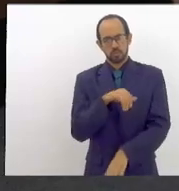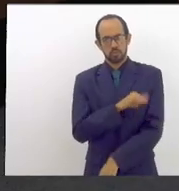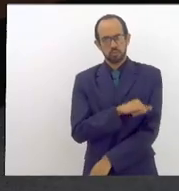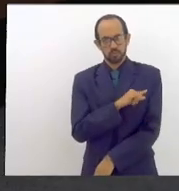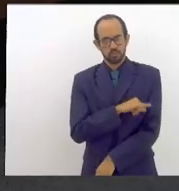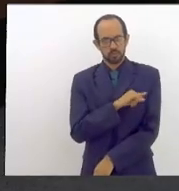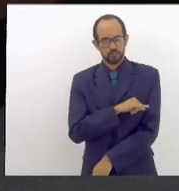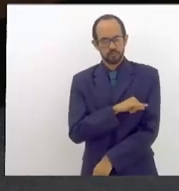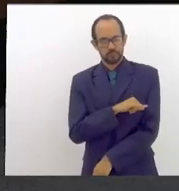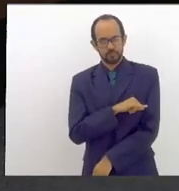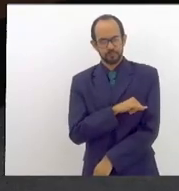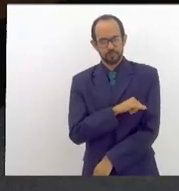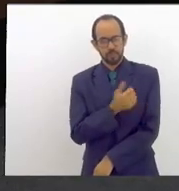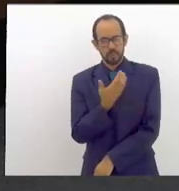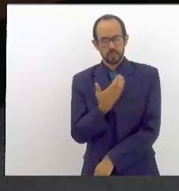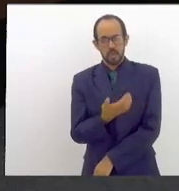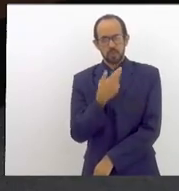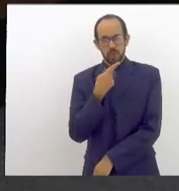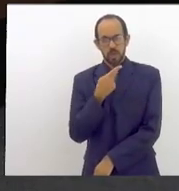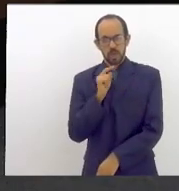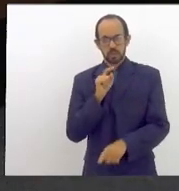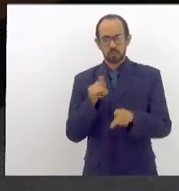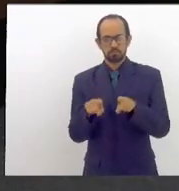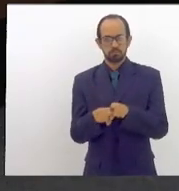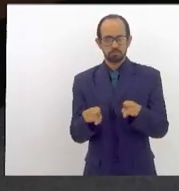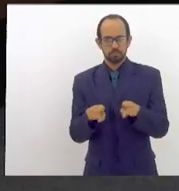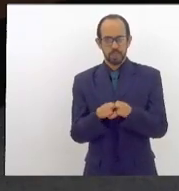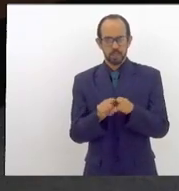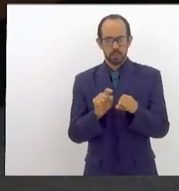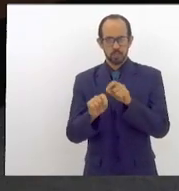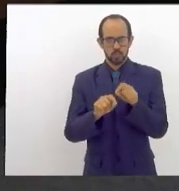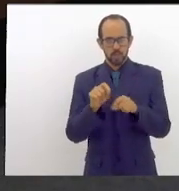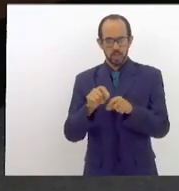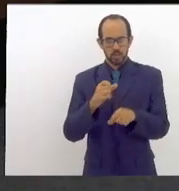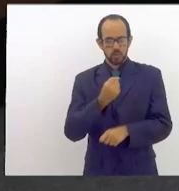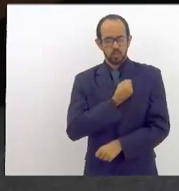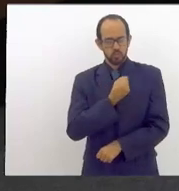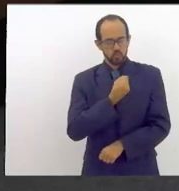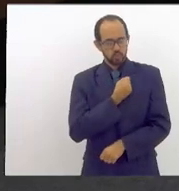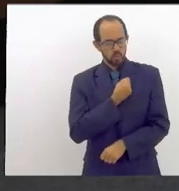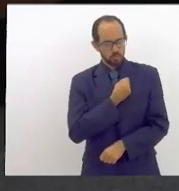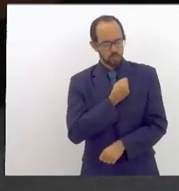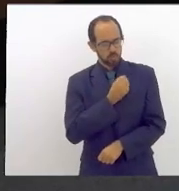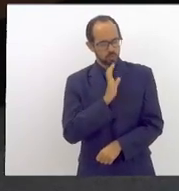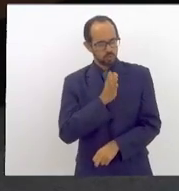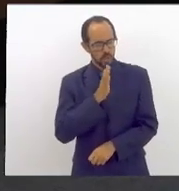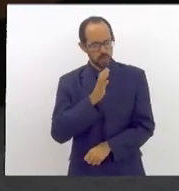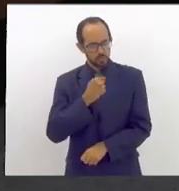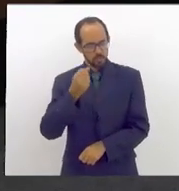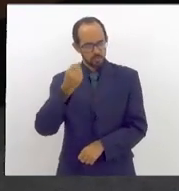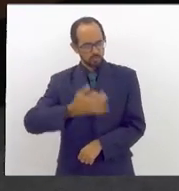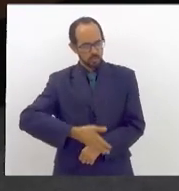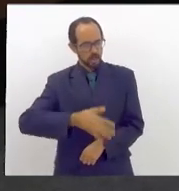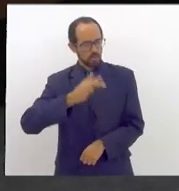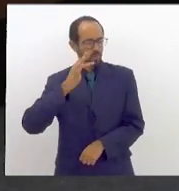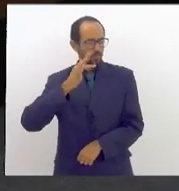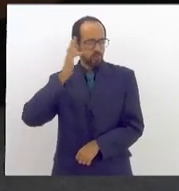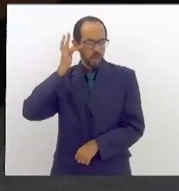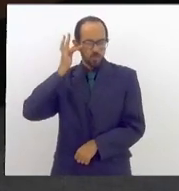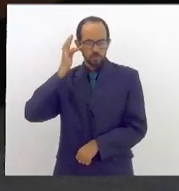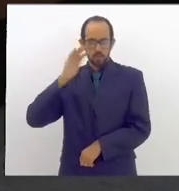quero ressaltar os números já foram trazidos pelo Flávio mas para